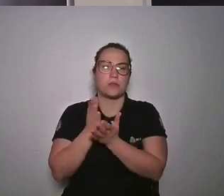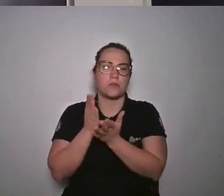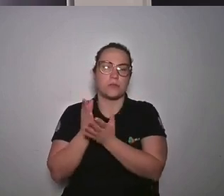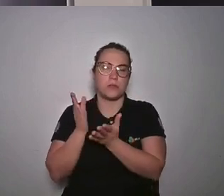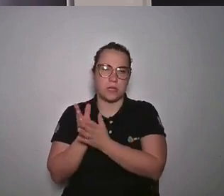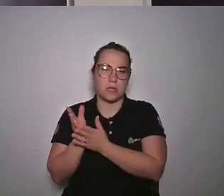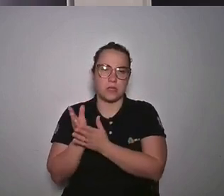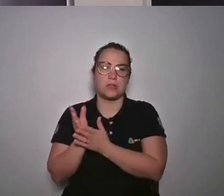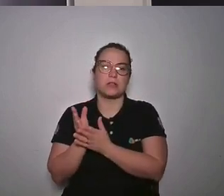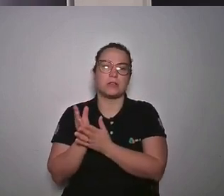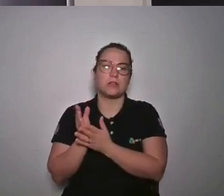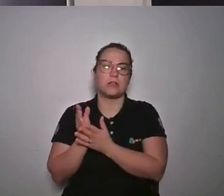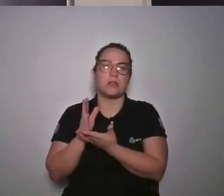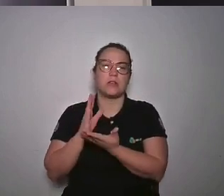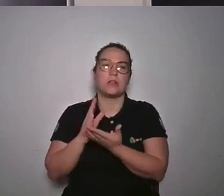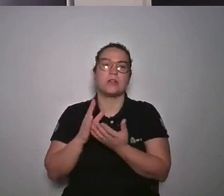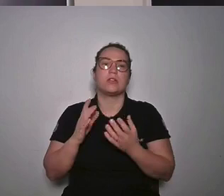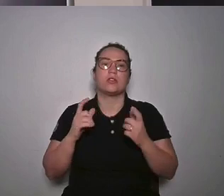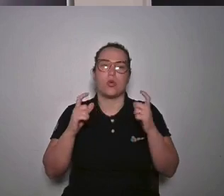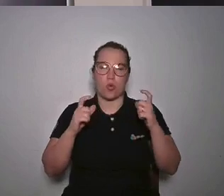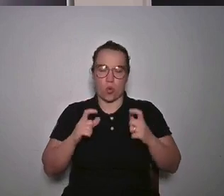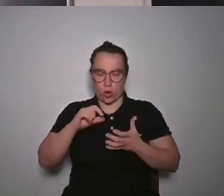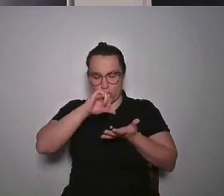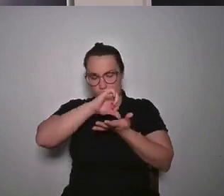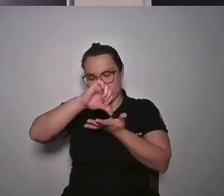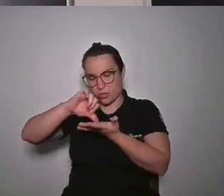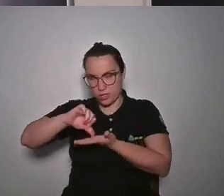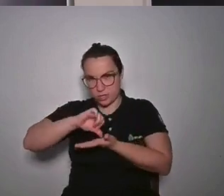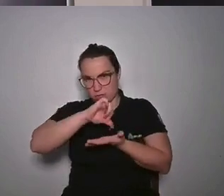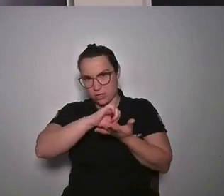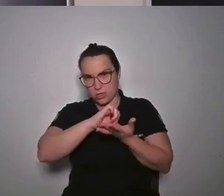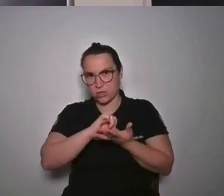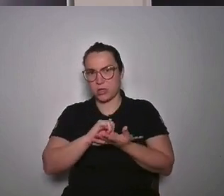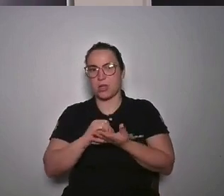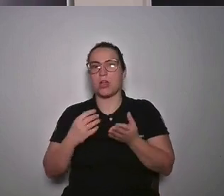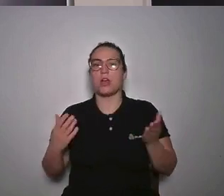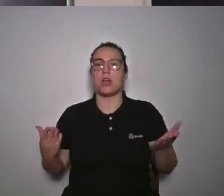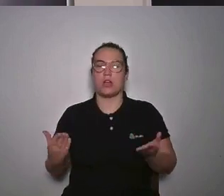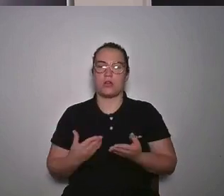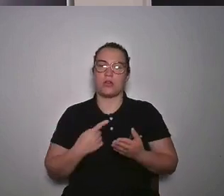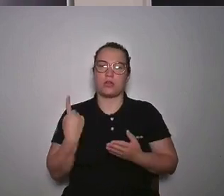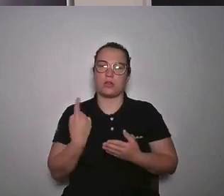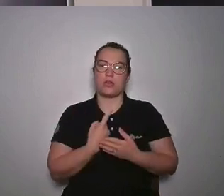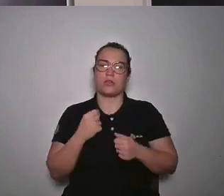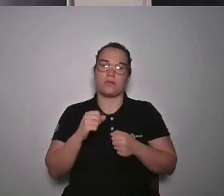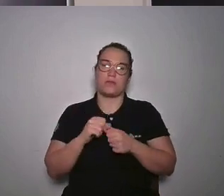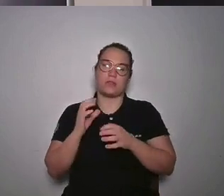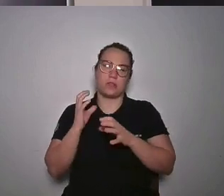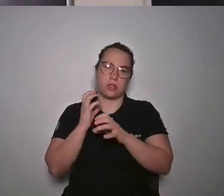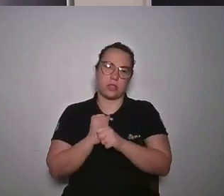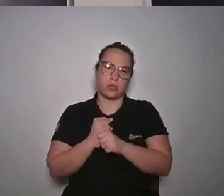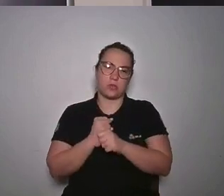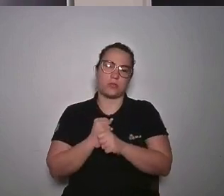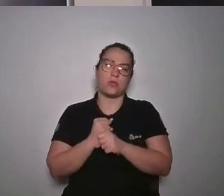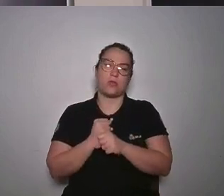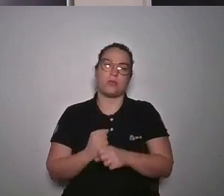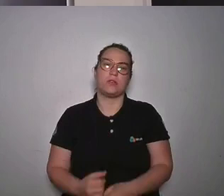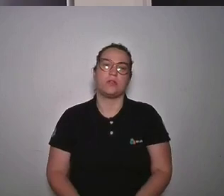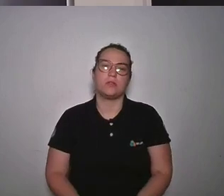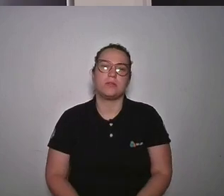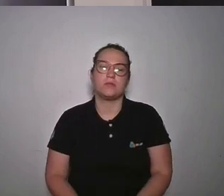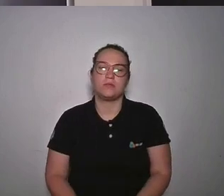embasada em órgãos e unidade. Aqui, nós vamos fazer o resumo, 13 órgãos, que